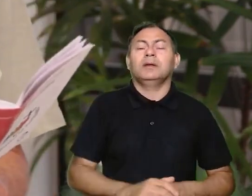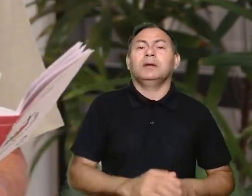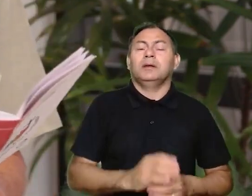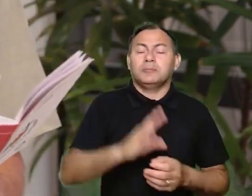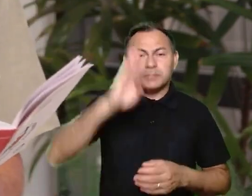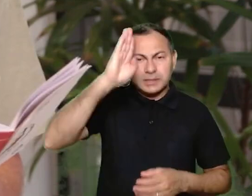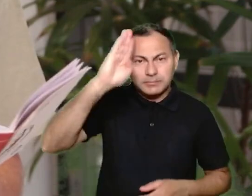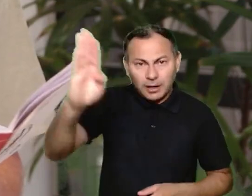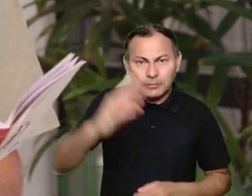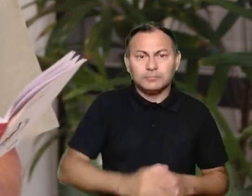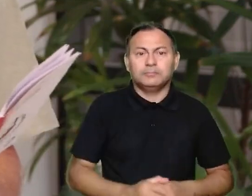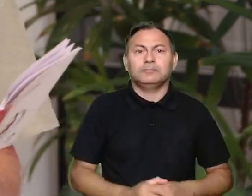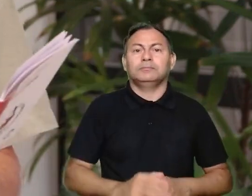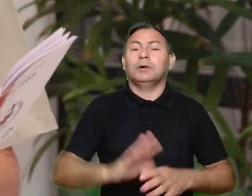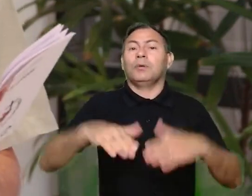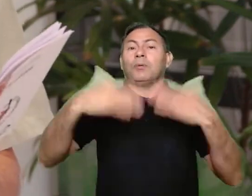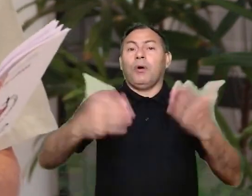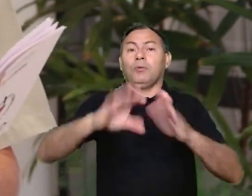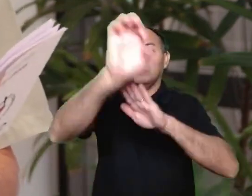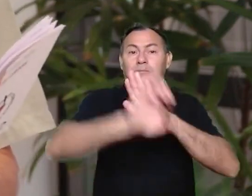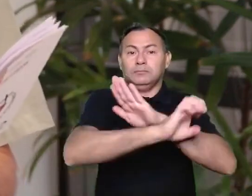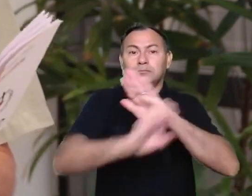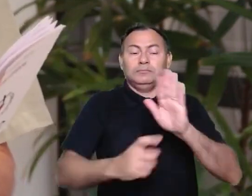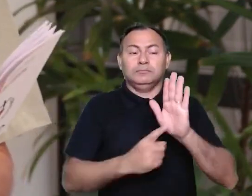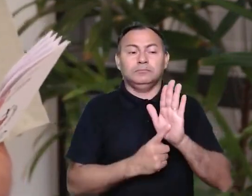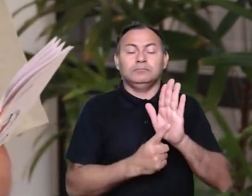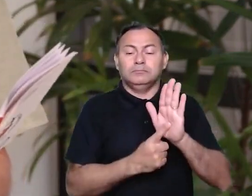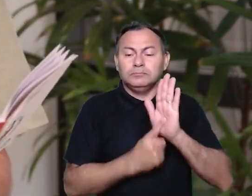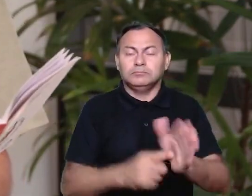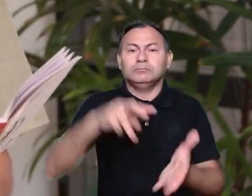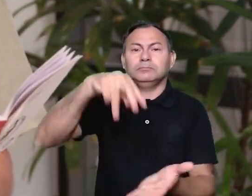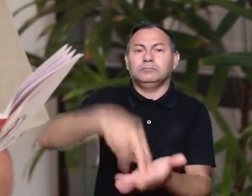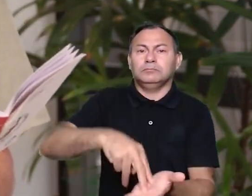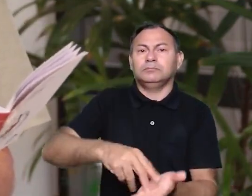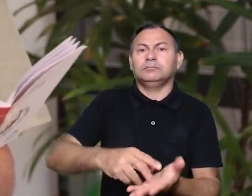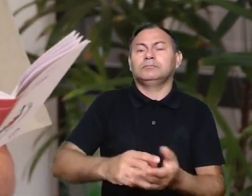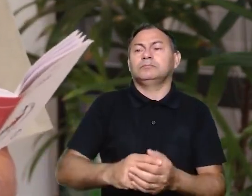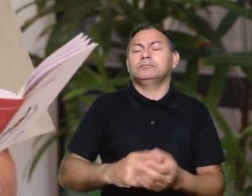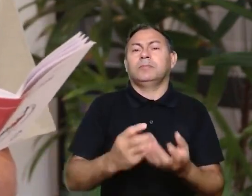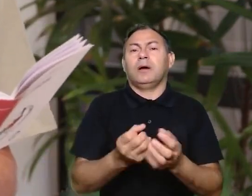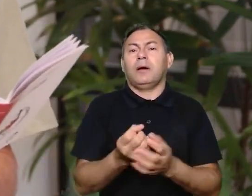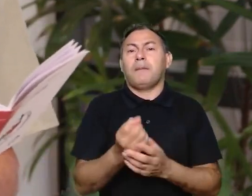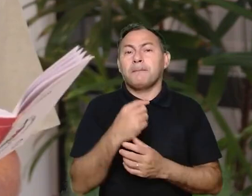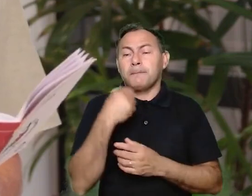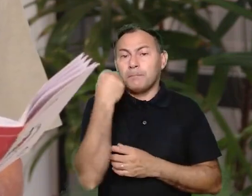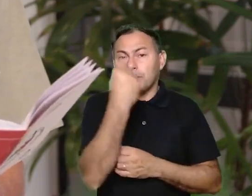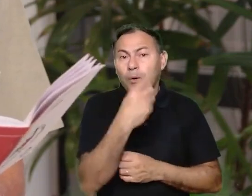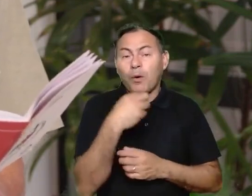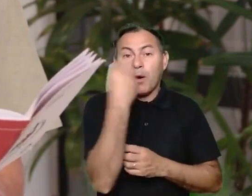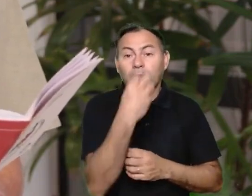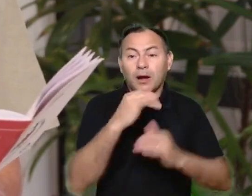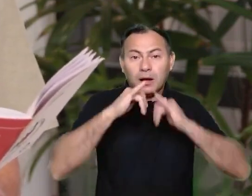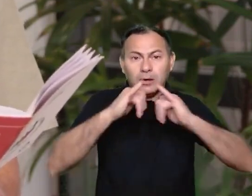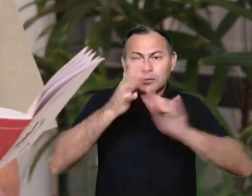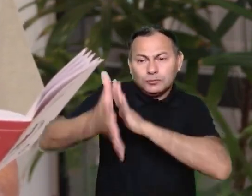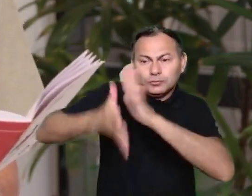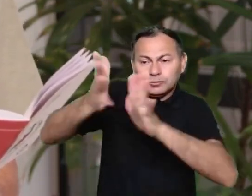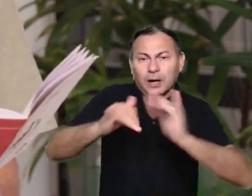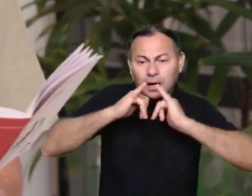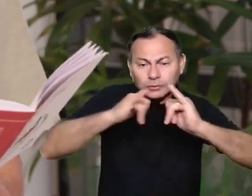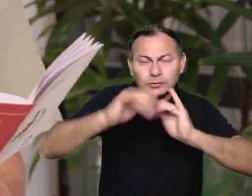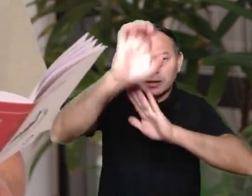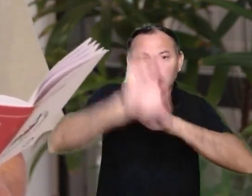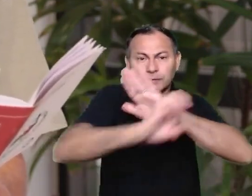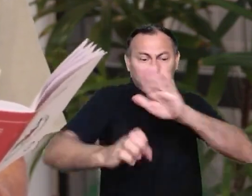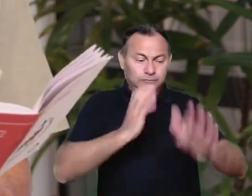as pernas sobre as quais o evangelho se move. São as bocas que anunciam o